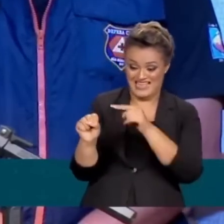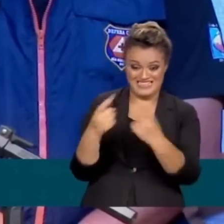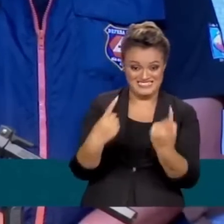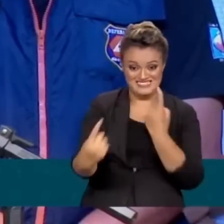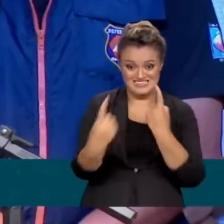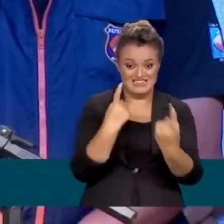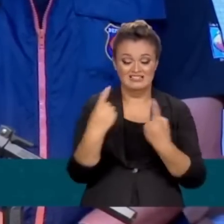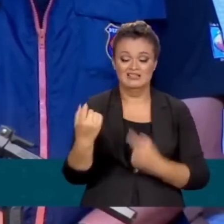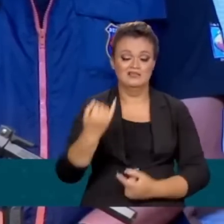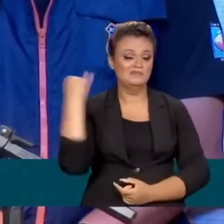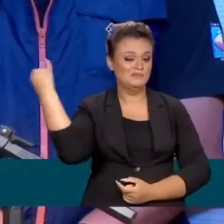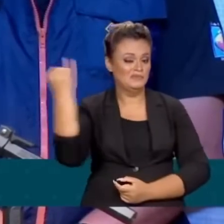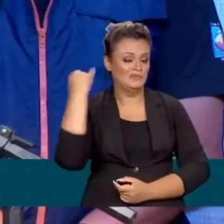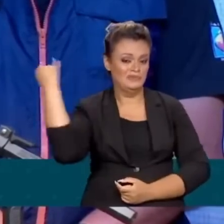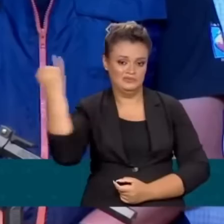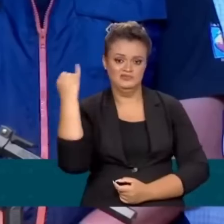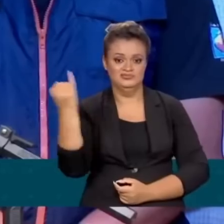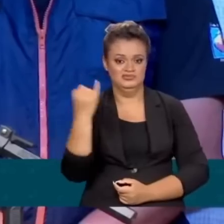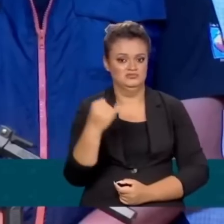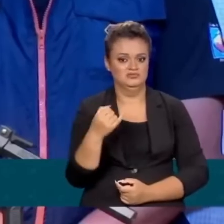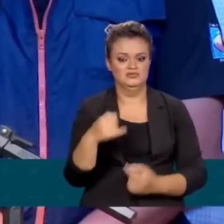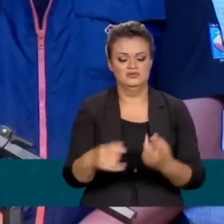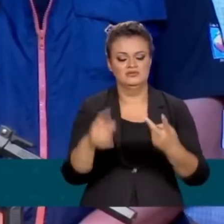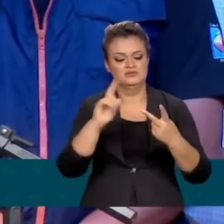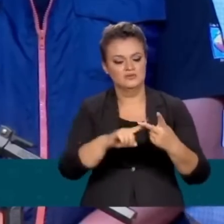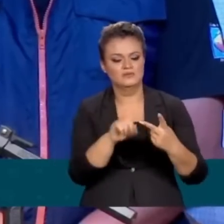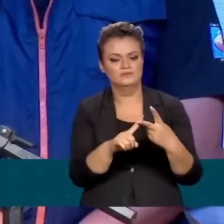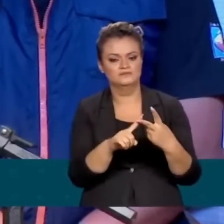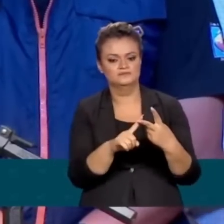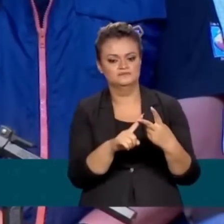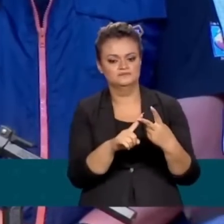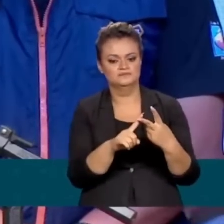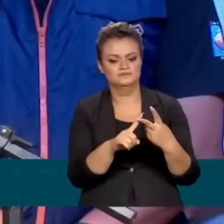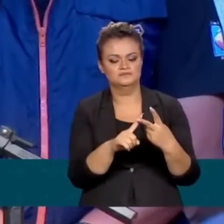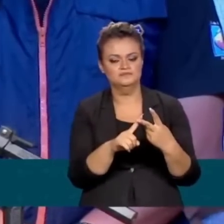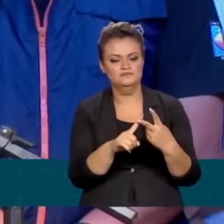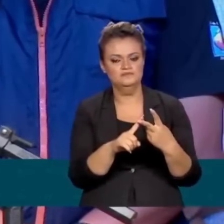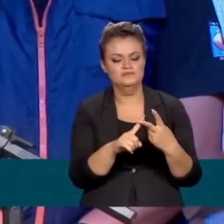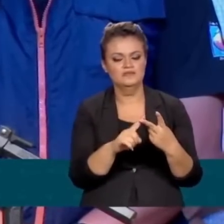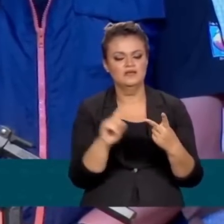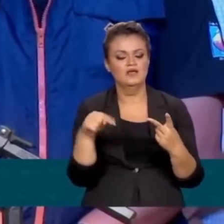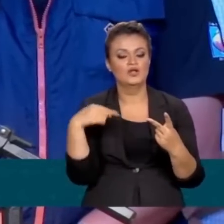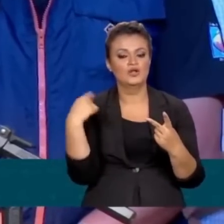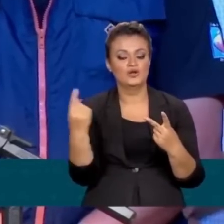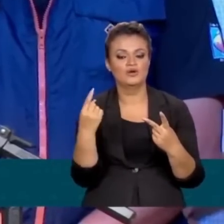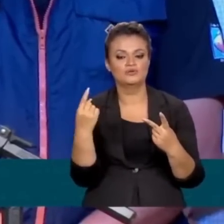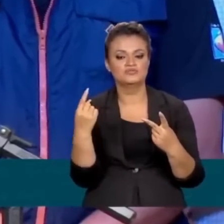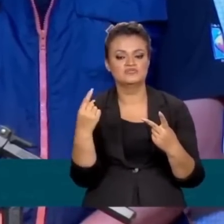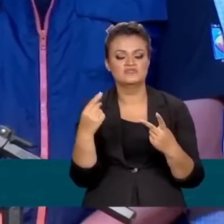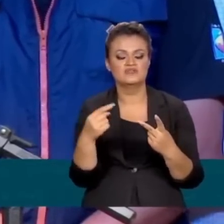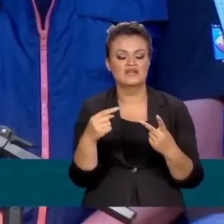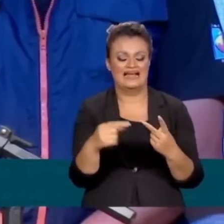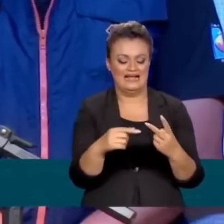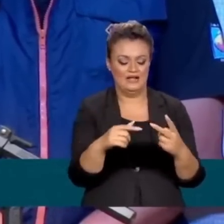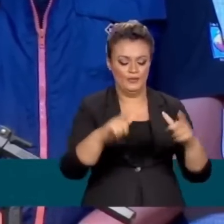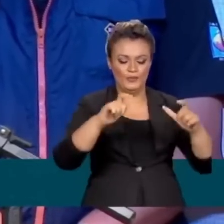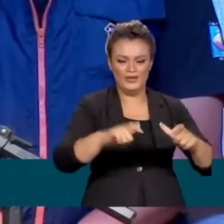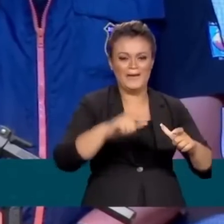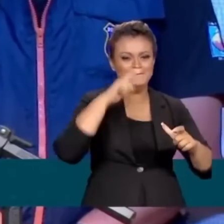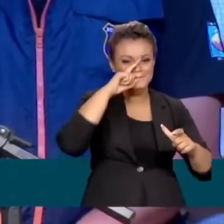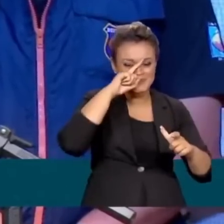desse país a segunda coisa é a gente não construir mais cara no lugar